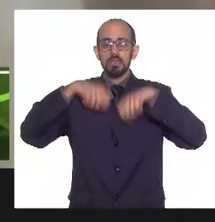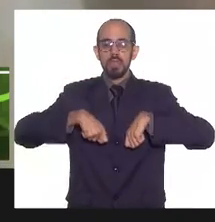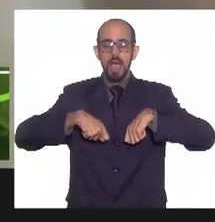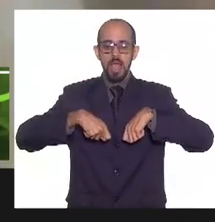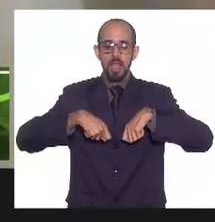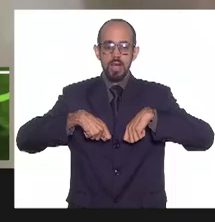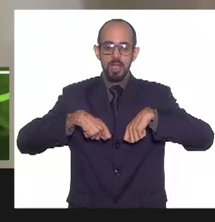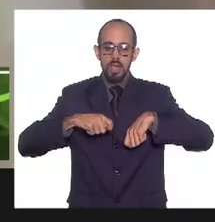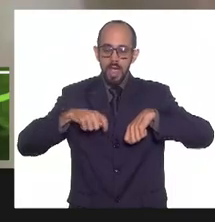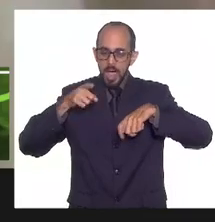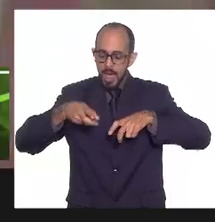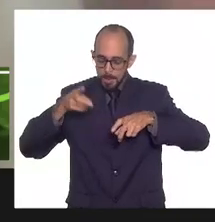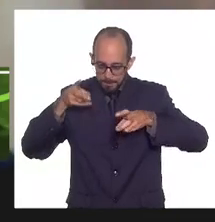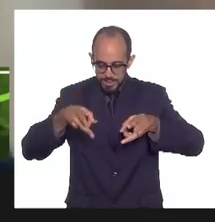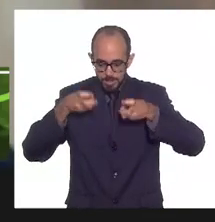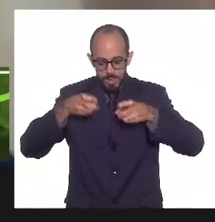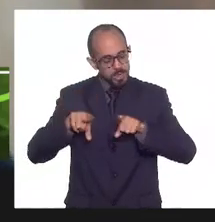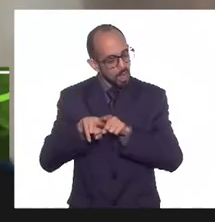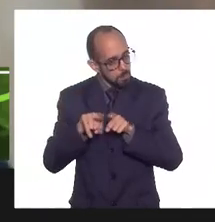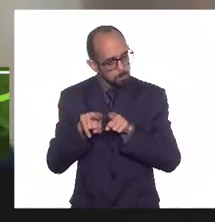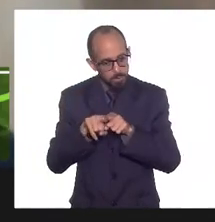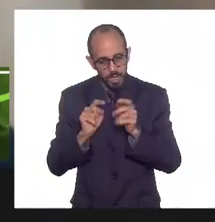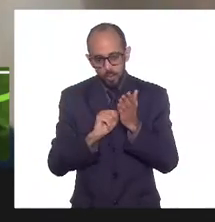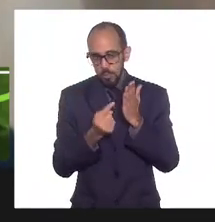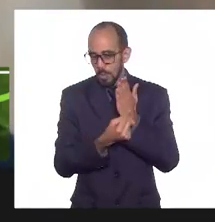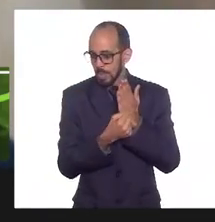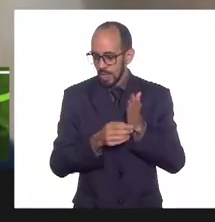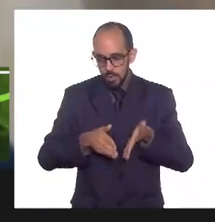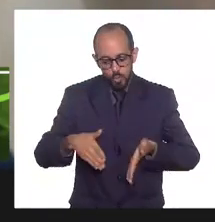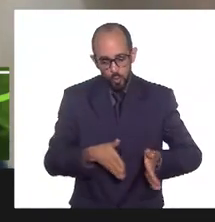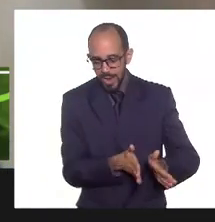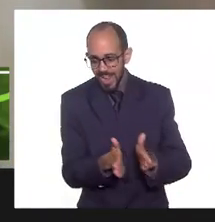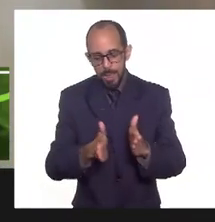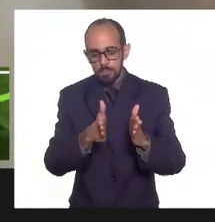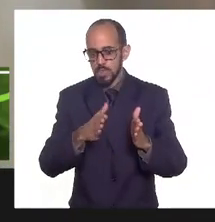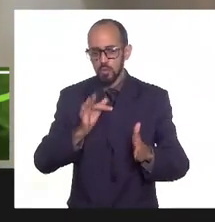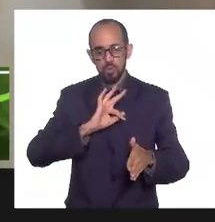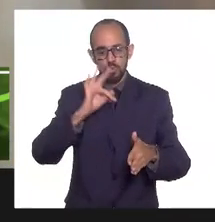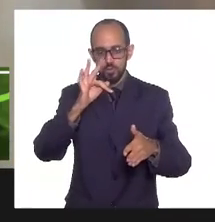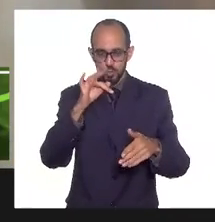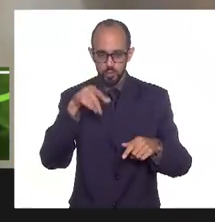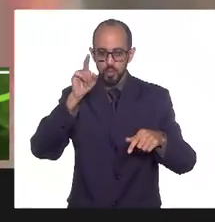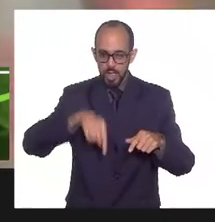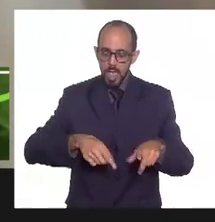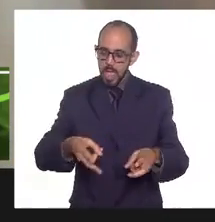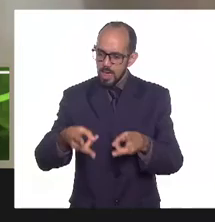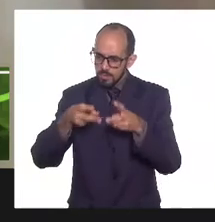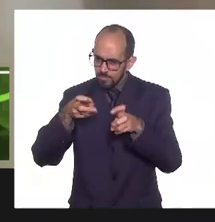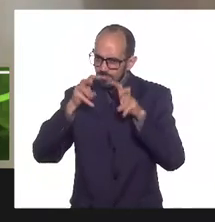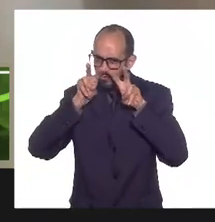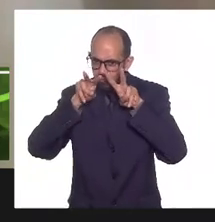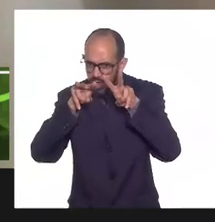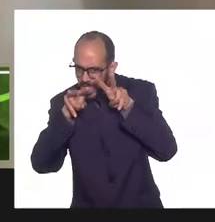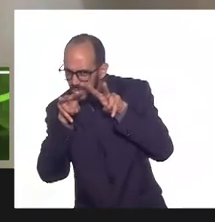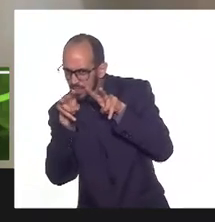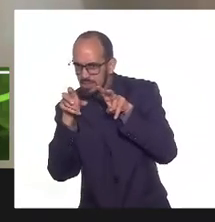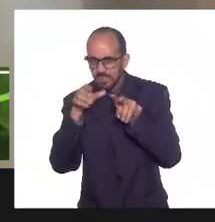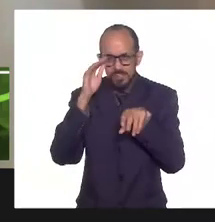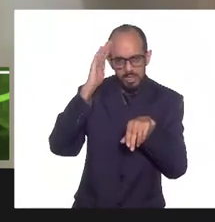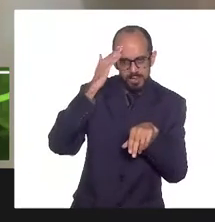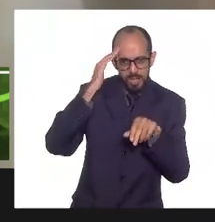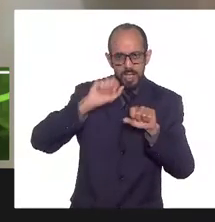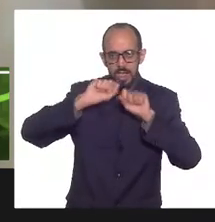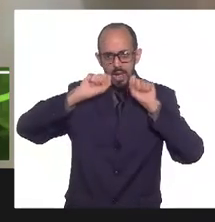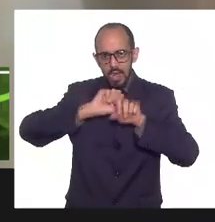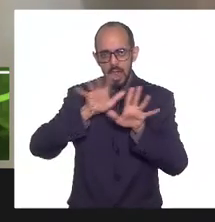caminhos a gente pode fazer junto muitas vezes estão na nossa frente a gente não vê então esse enxergar também eu acho que é uma questão importante nós